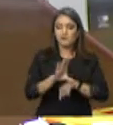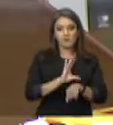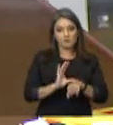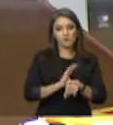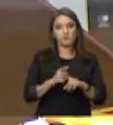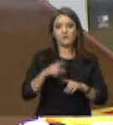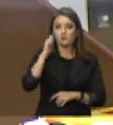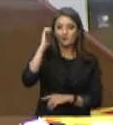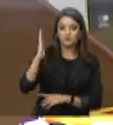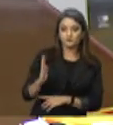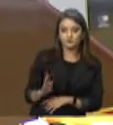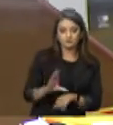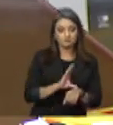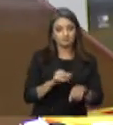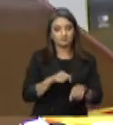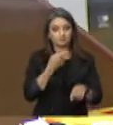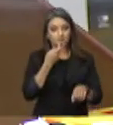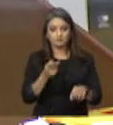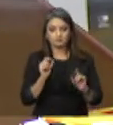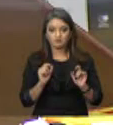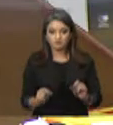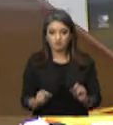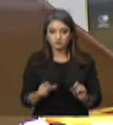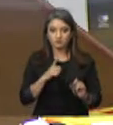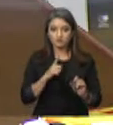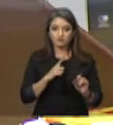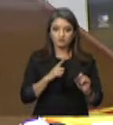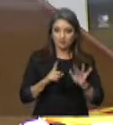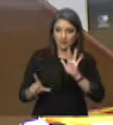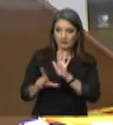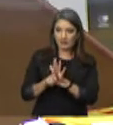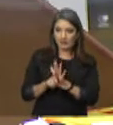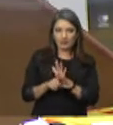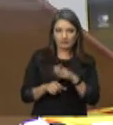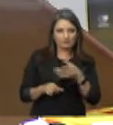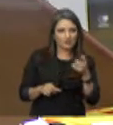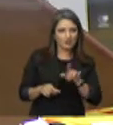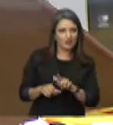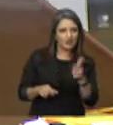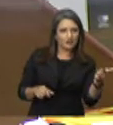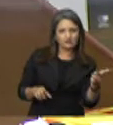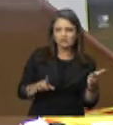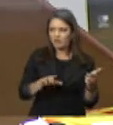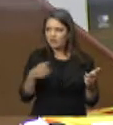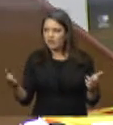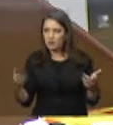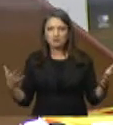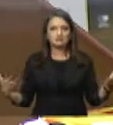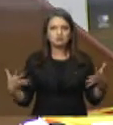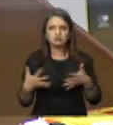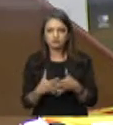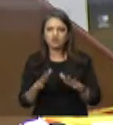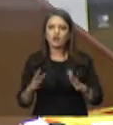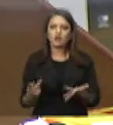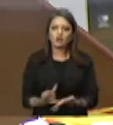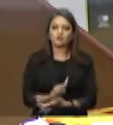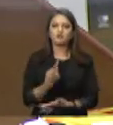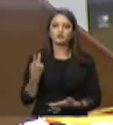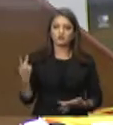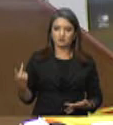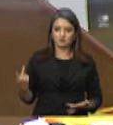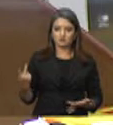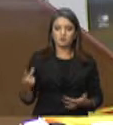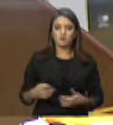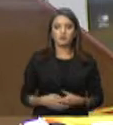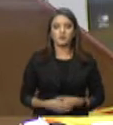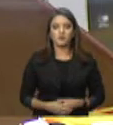no Brasil a em prever disciplina o conflito de leis no tempo reptiliano a retroação que atinge direito adquirido ato jurídico perfeito